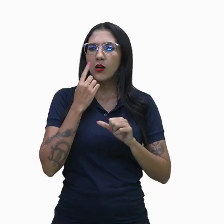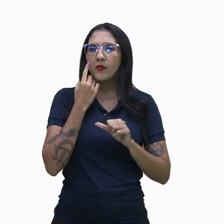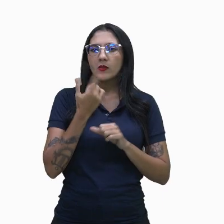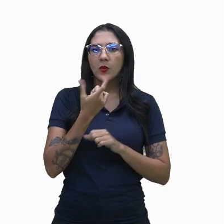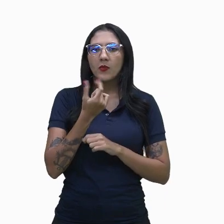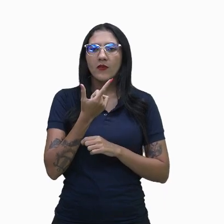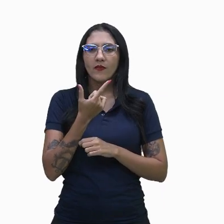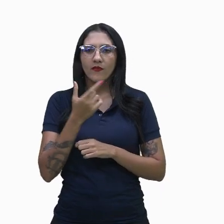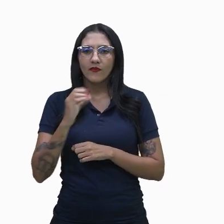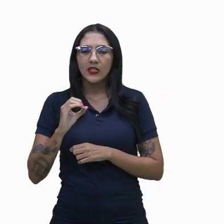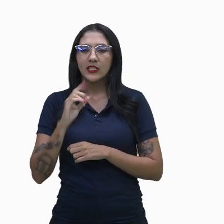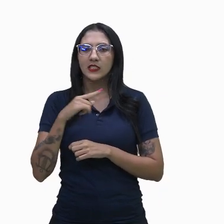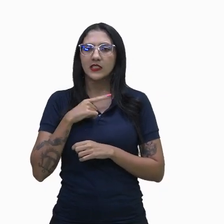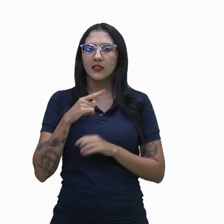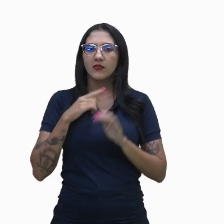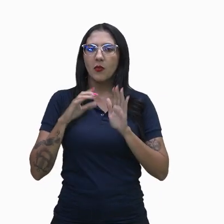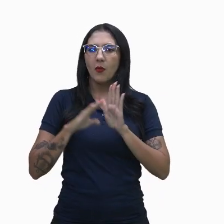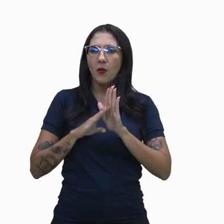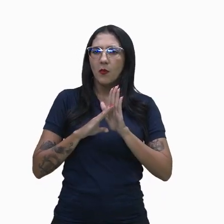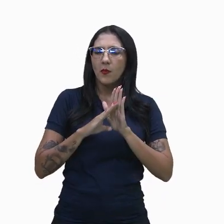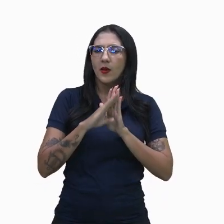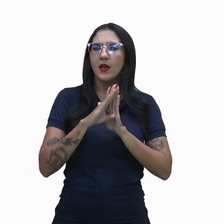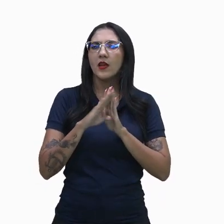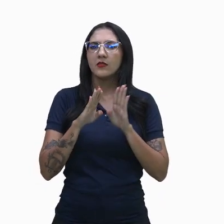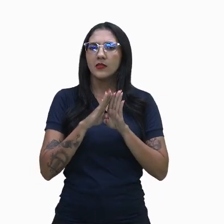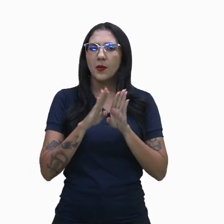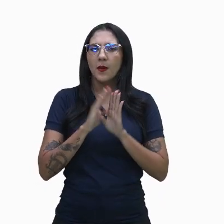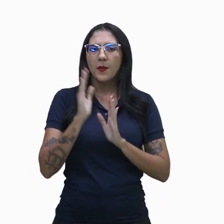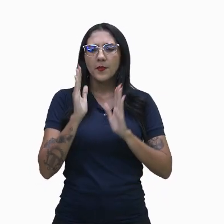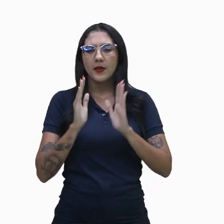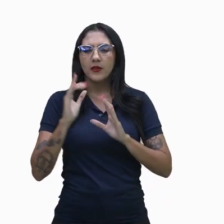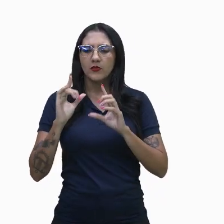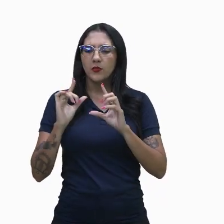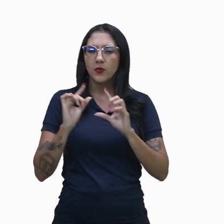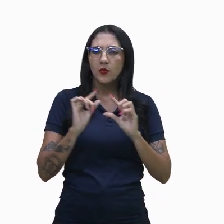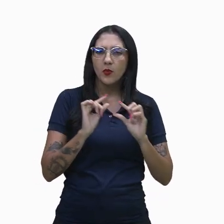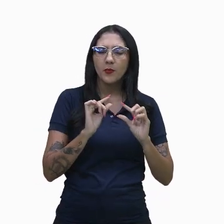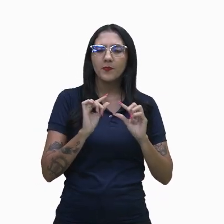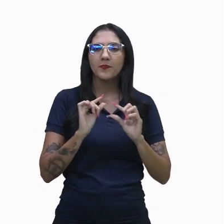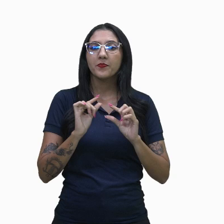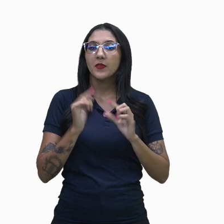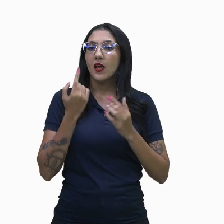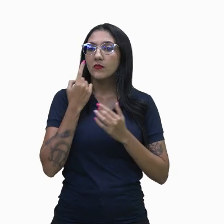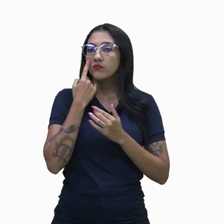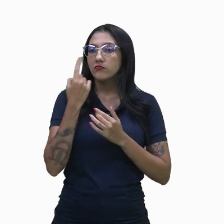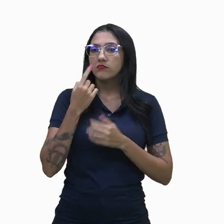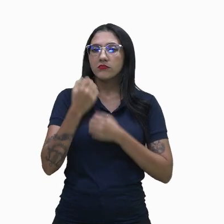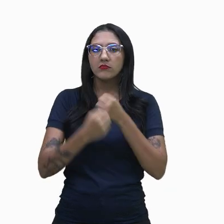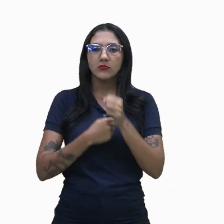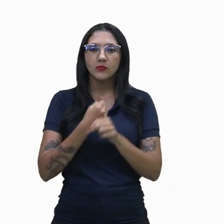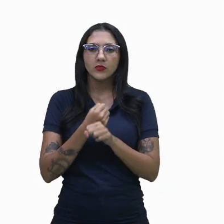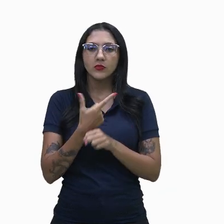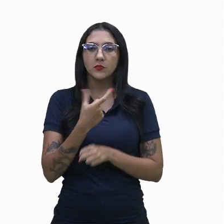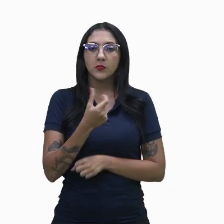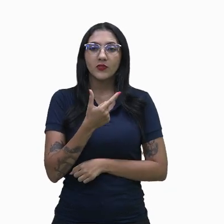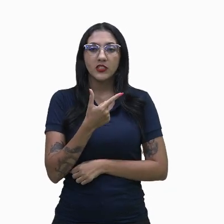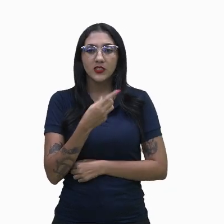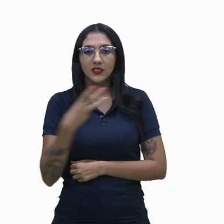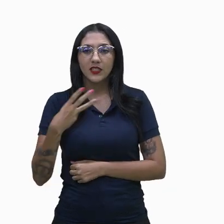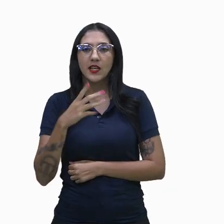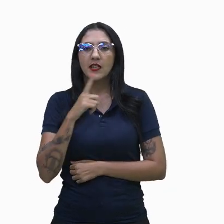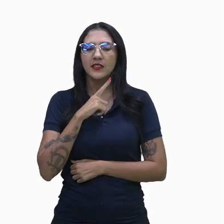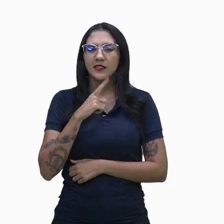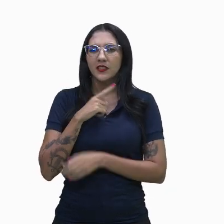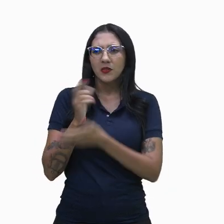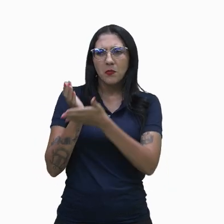aumento, né? Desde 2016 para 2017 diminuiu, e no ano de 2023, né, onde foi coletado aí